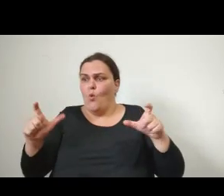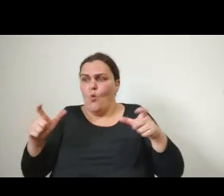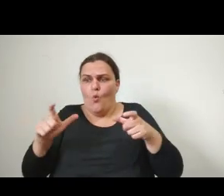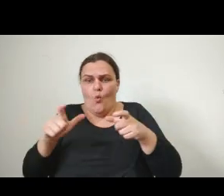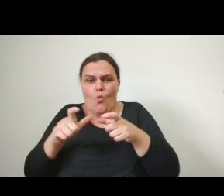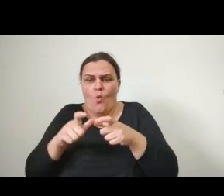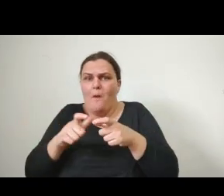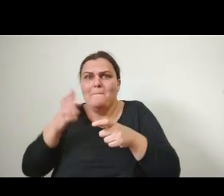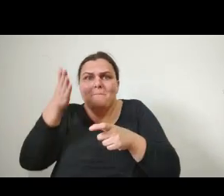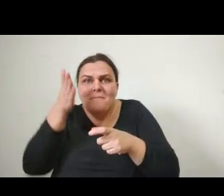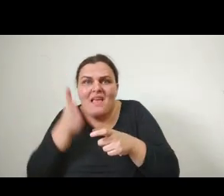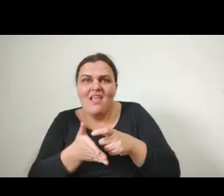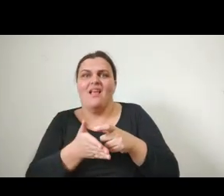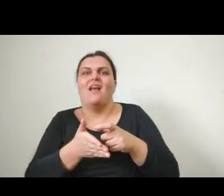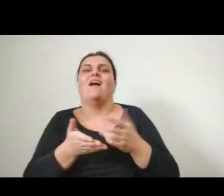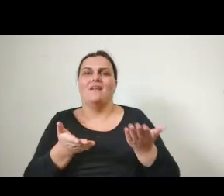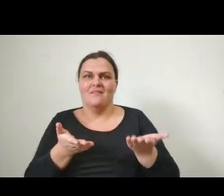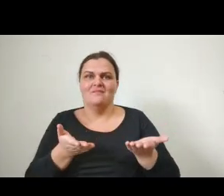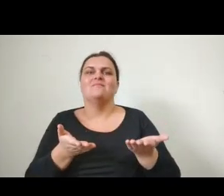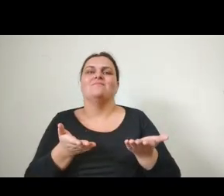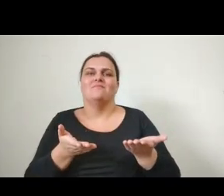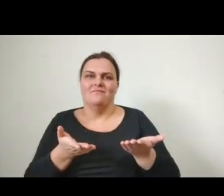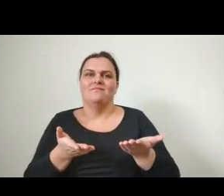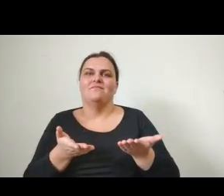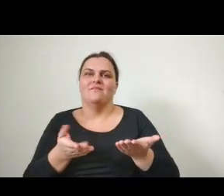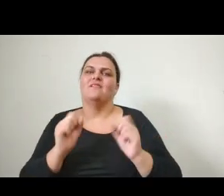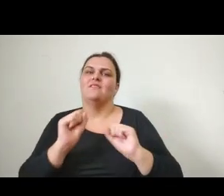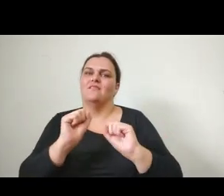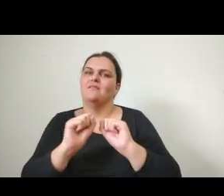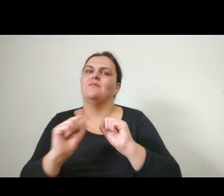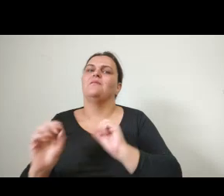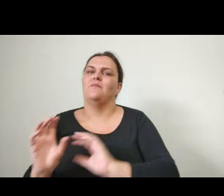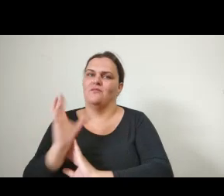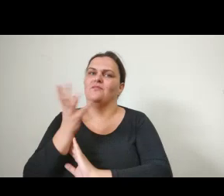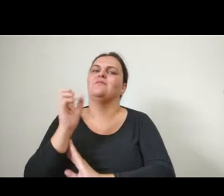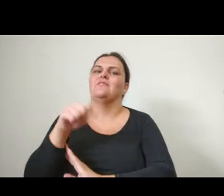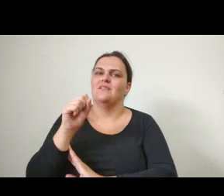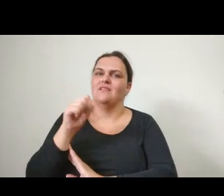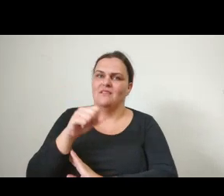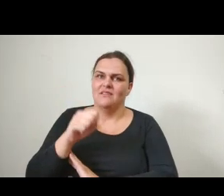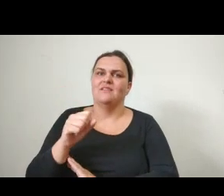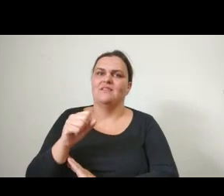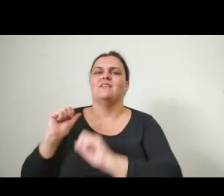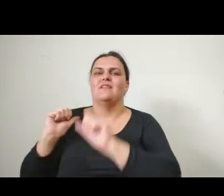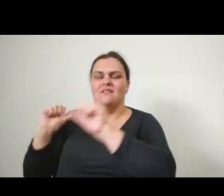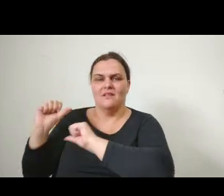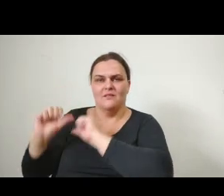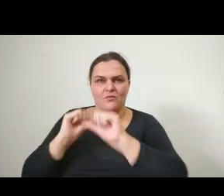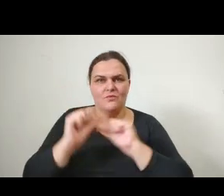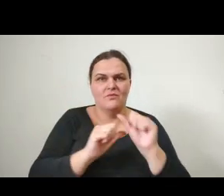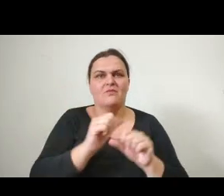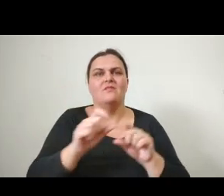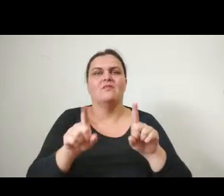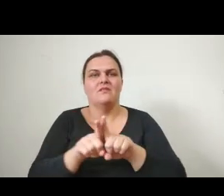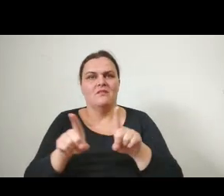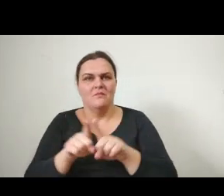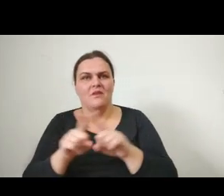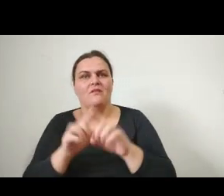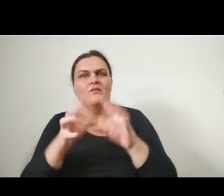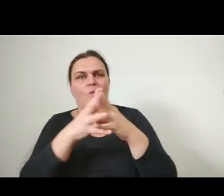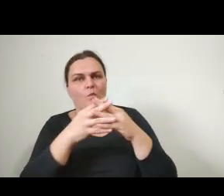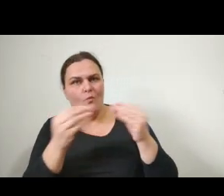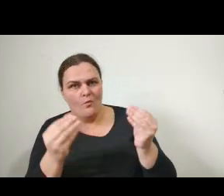Então, isso pode, né, acontecer a partir das mudanças climáticas, degradação do habitat,